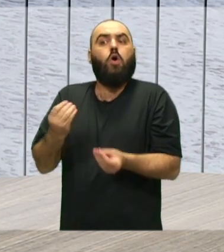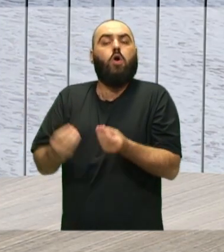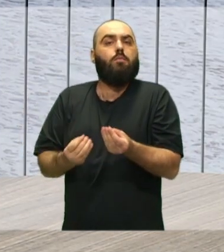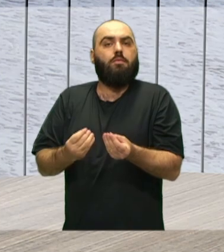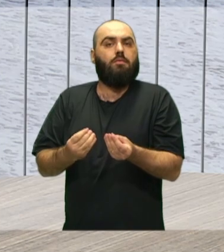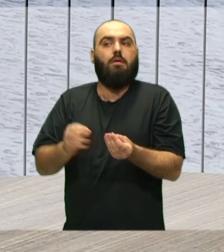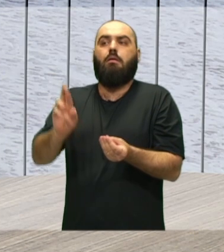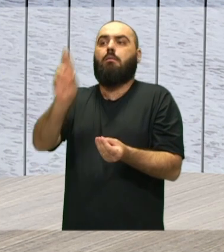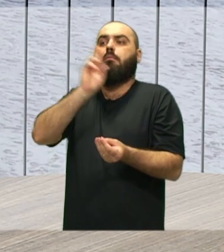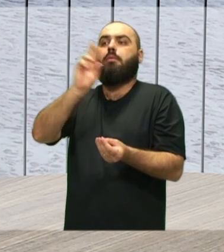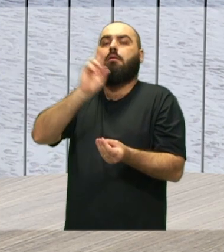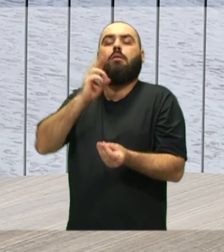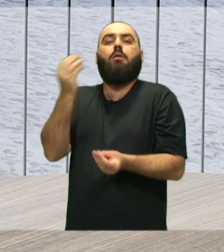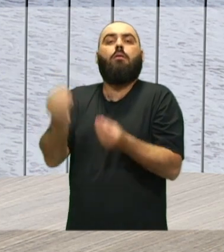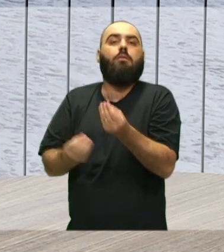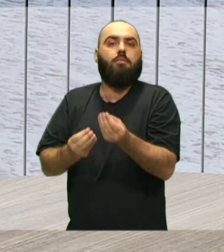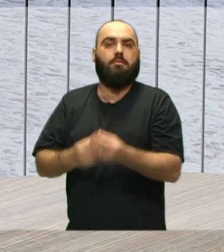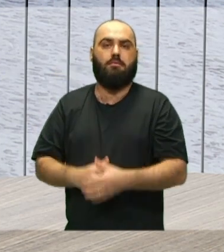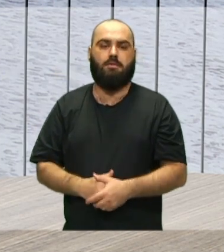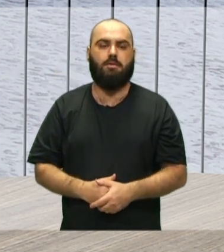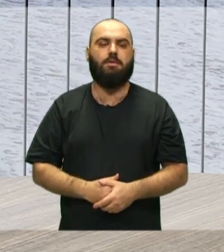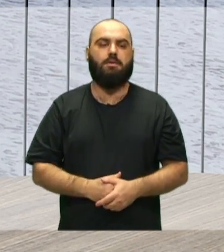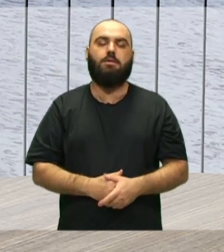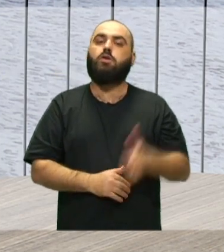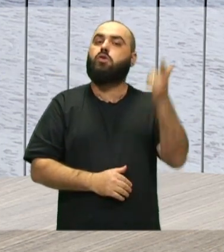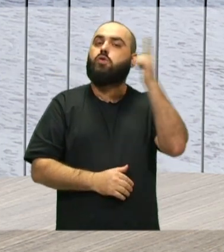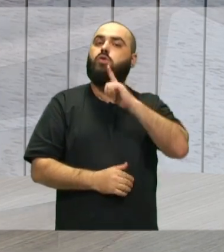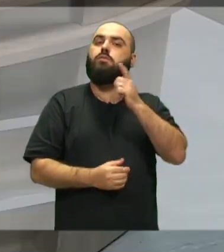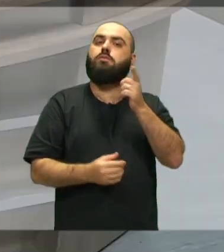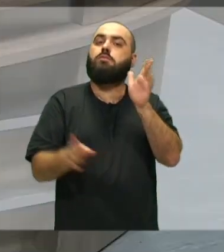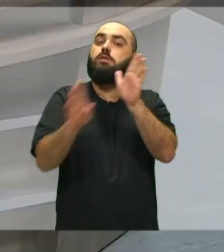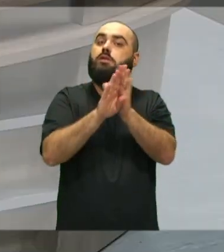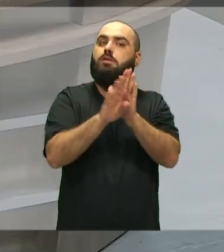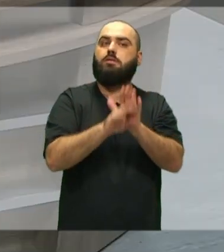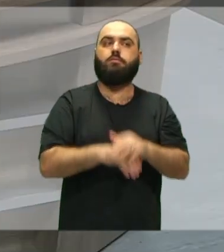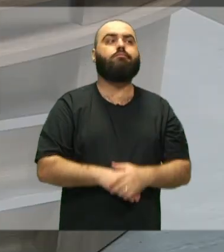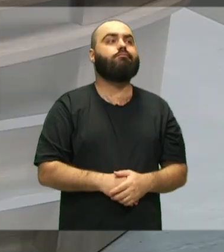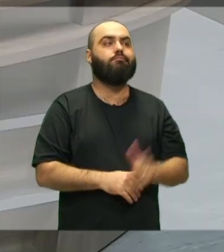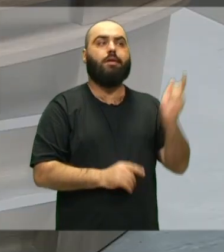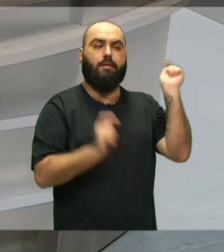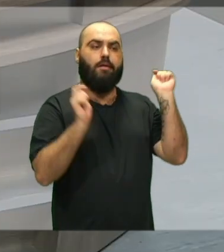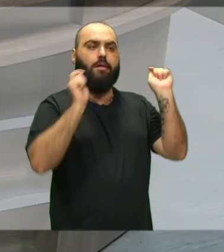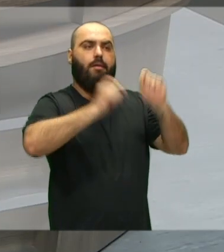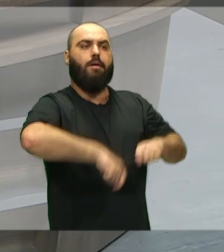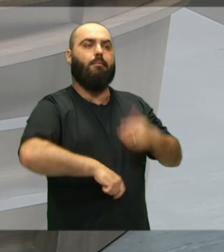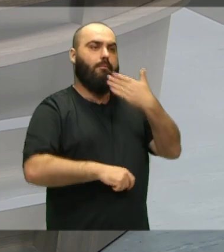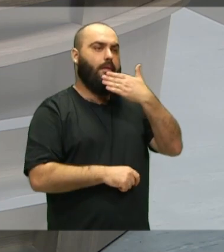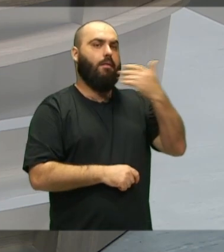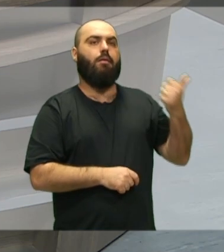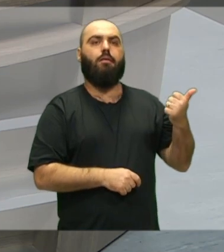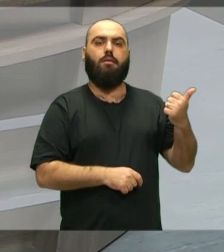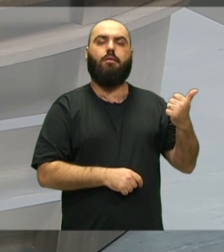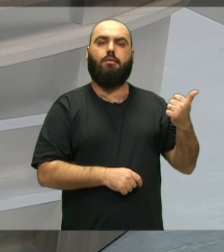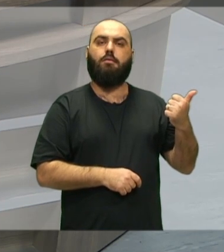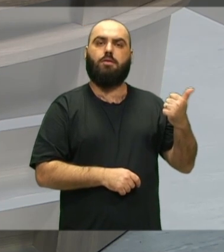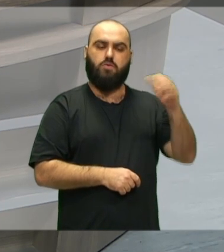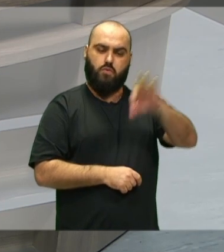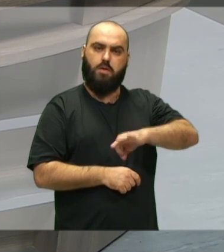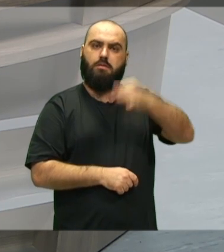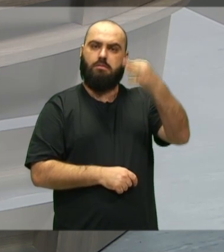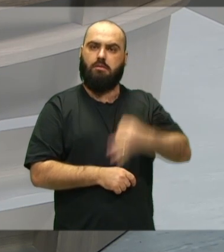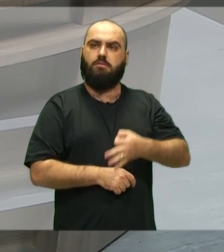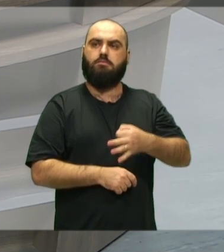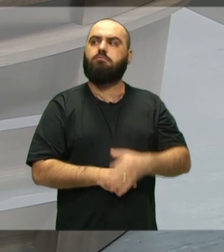Tu sabendo como funciona e como chegar no serviço público você pode de maneira cobrar correta, de uma forma muito melhor e muito mais eficiente.